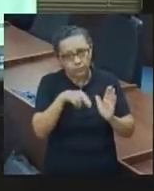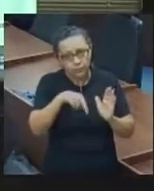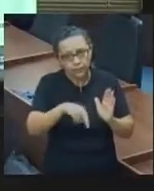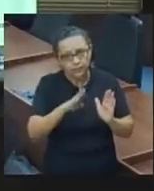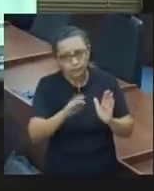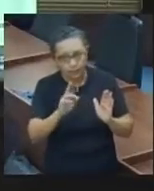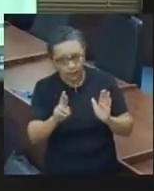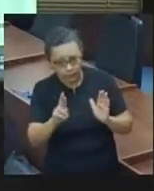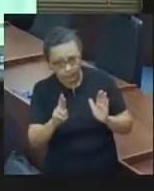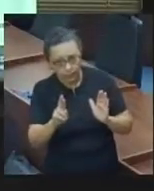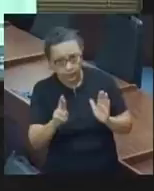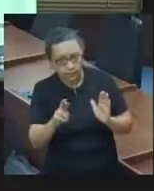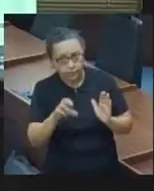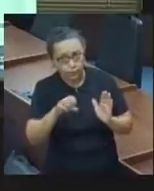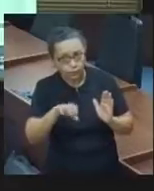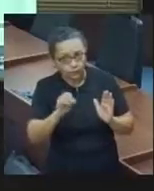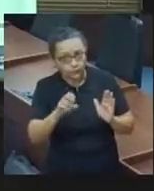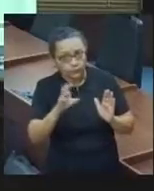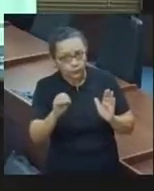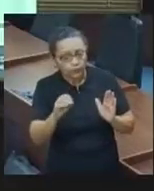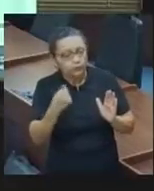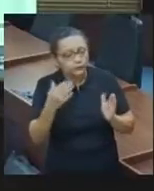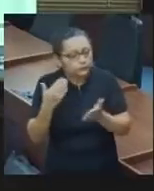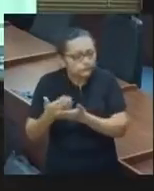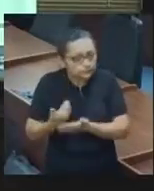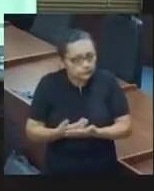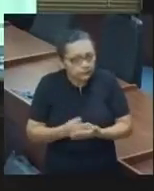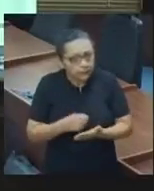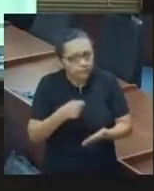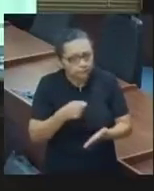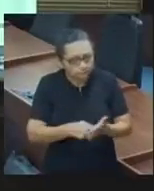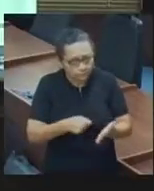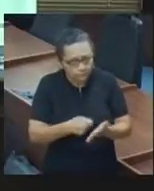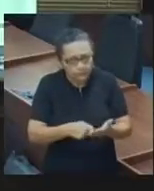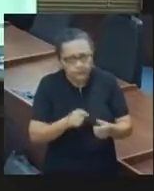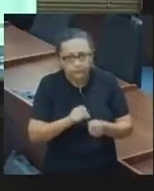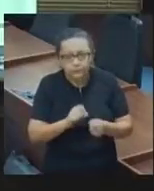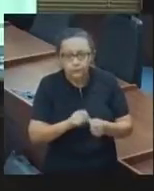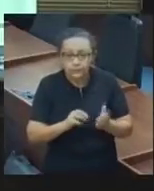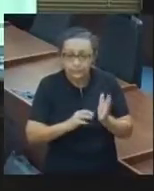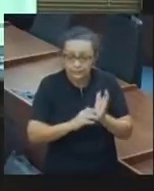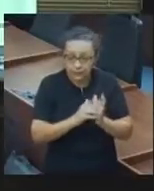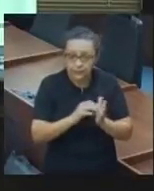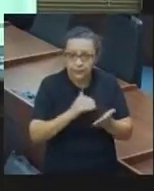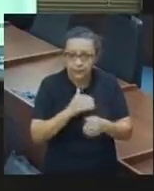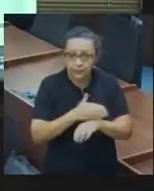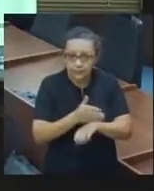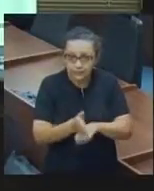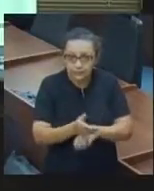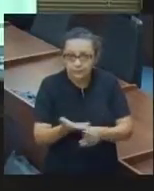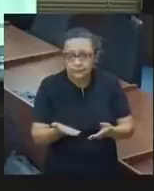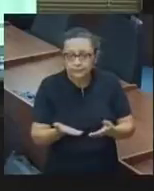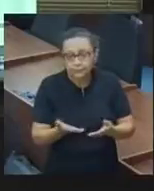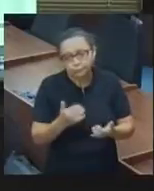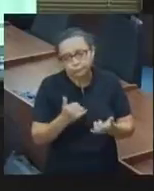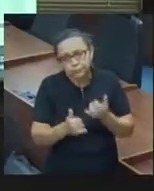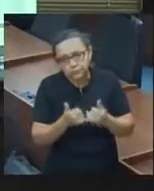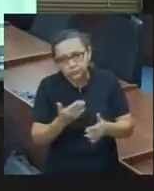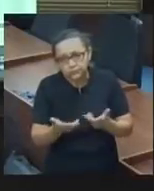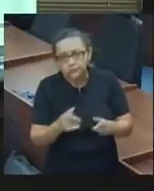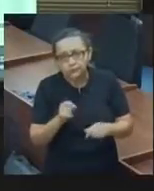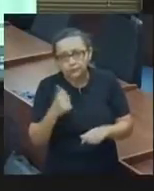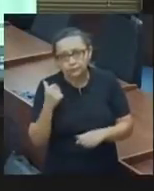solução para forçar o uma máscara acessível aparentemente acessível seria